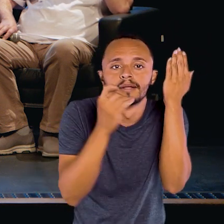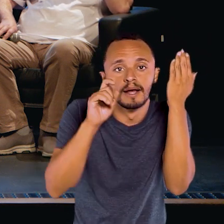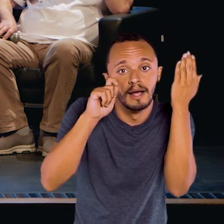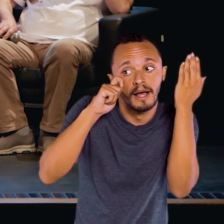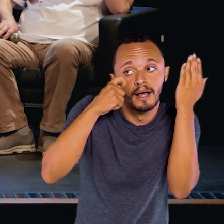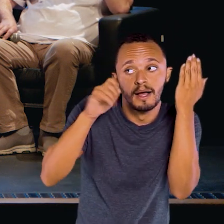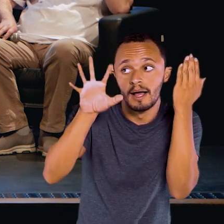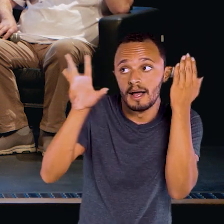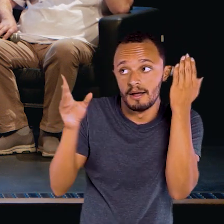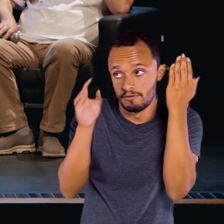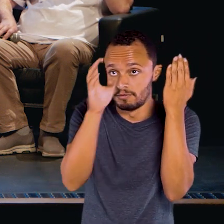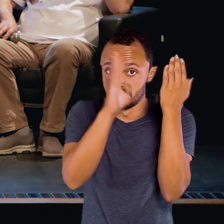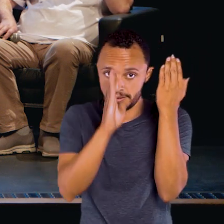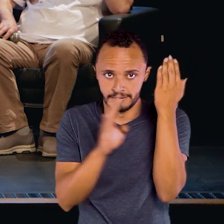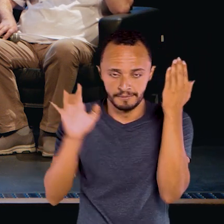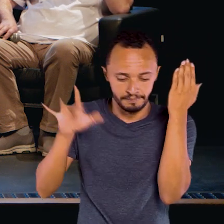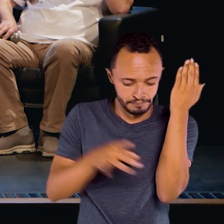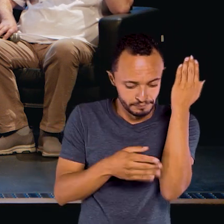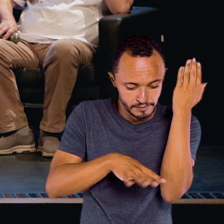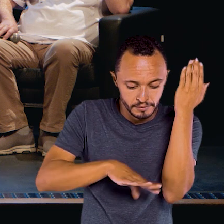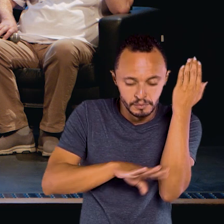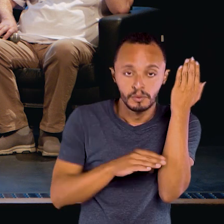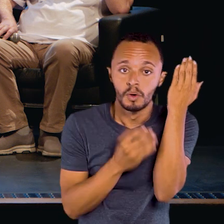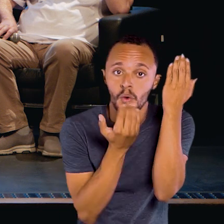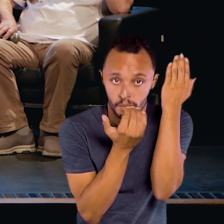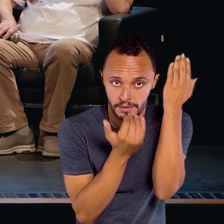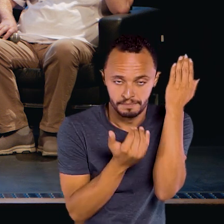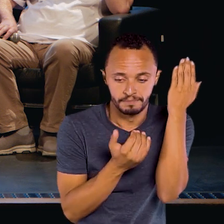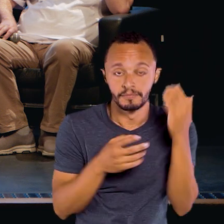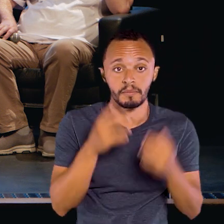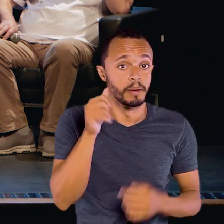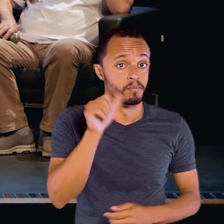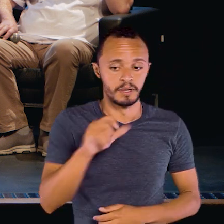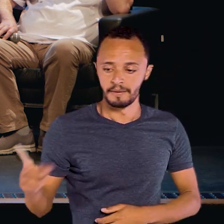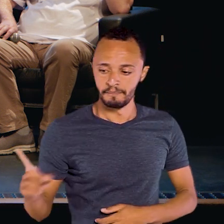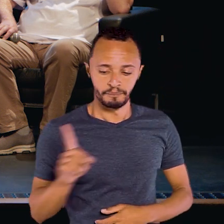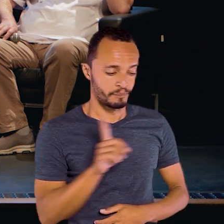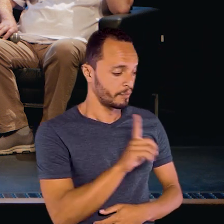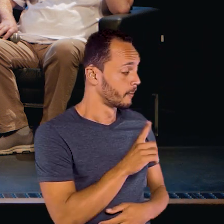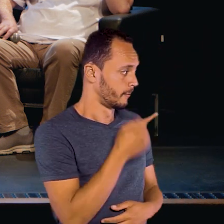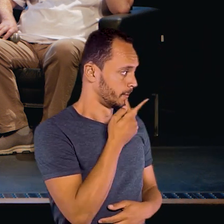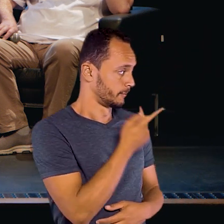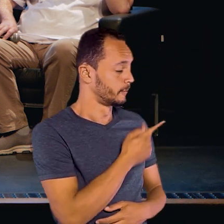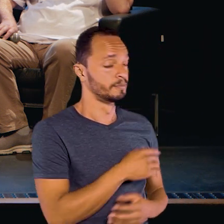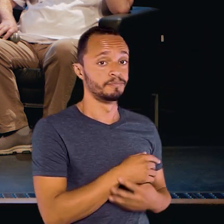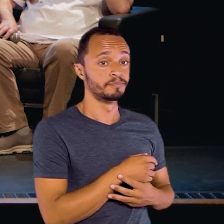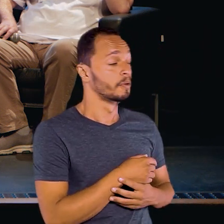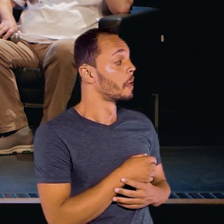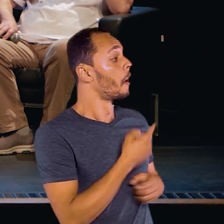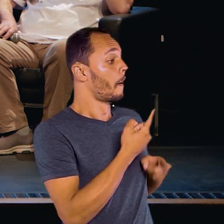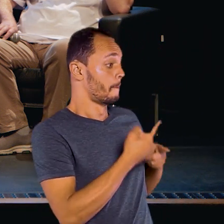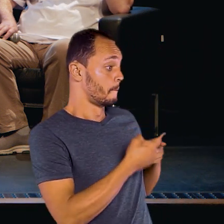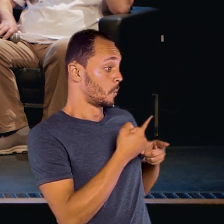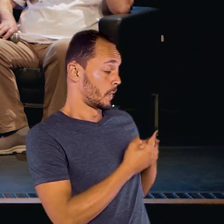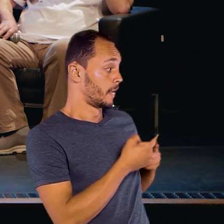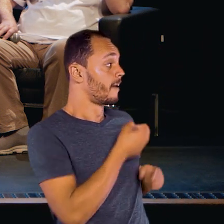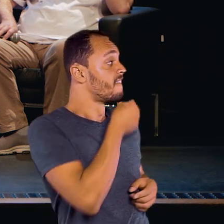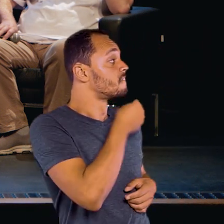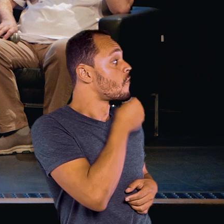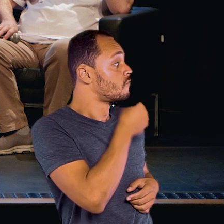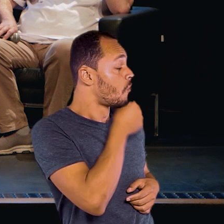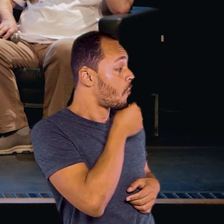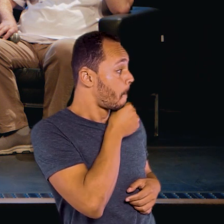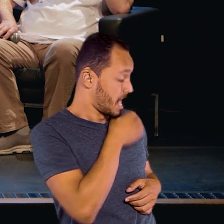senhorinha chegou lá e falou assim, uma senhora branca, porque o meu avô ganhou terras para vir